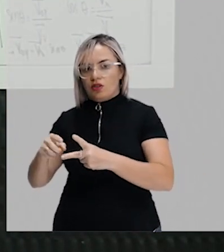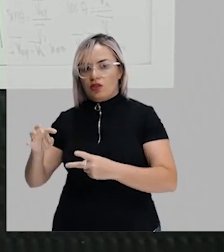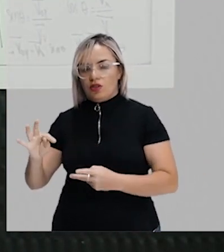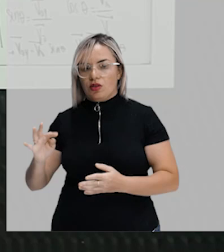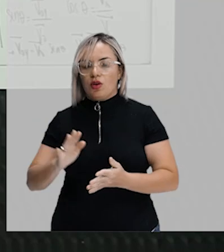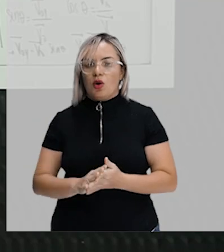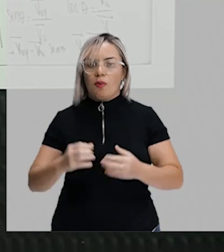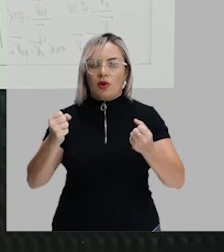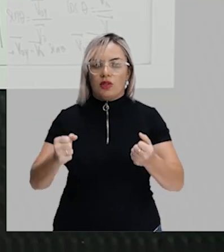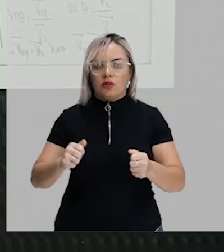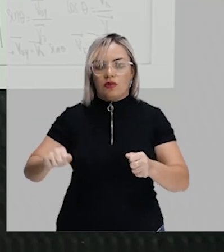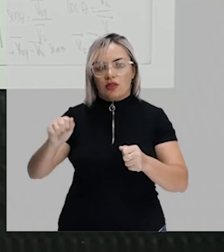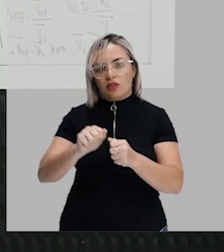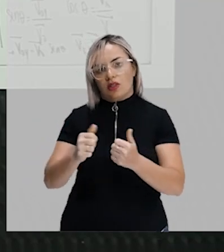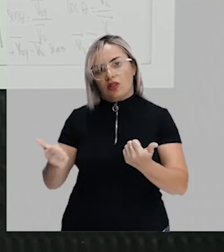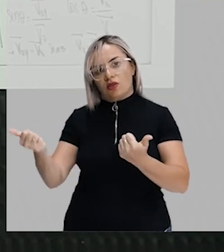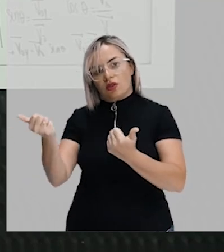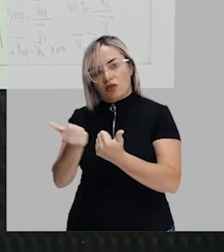como por exemplo,